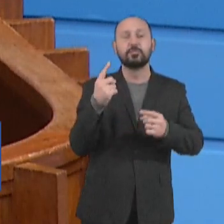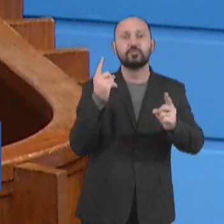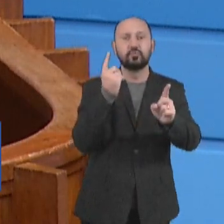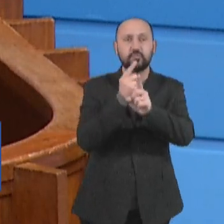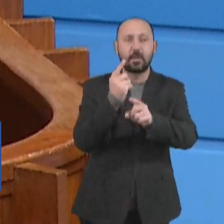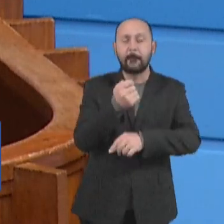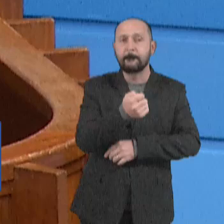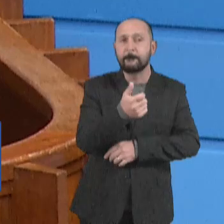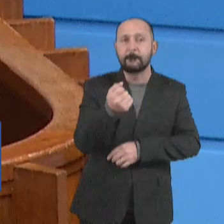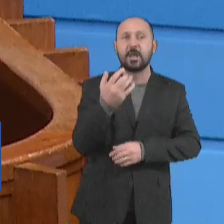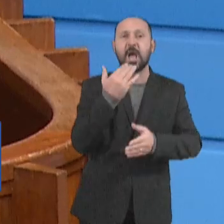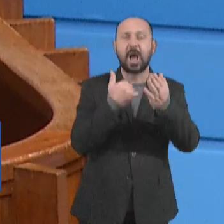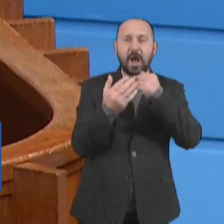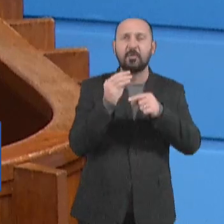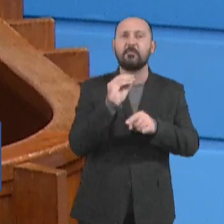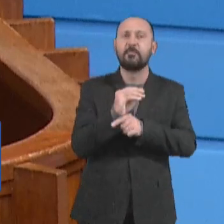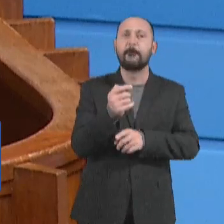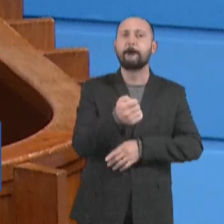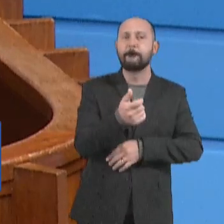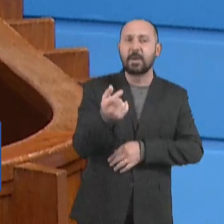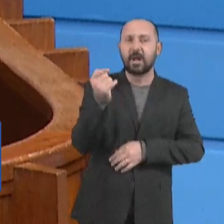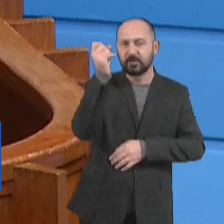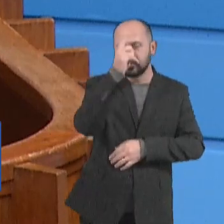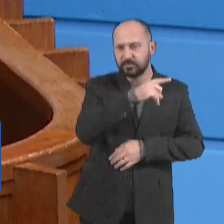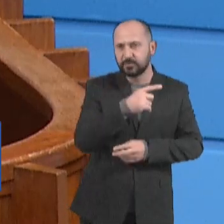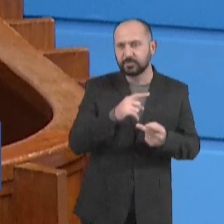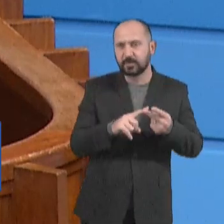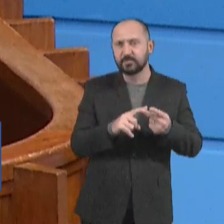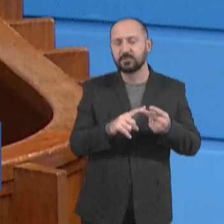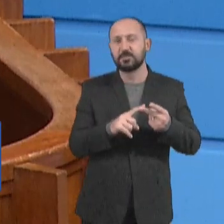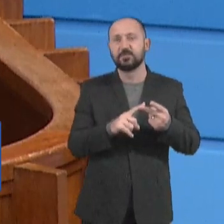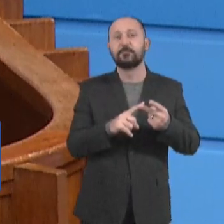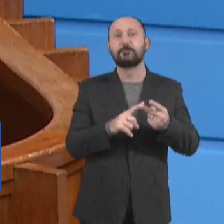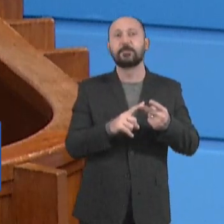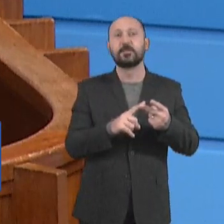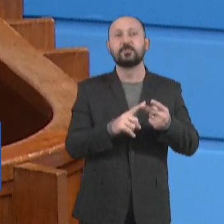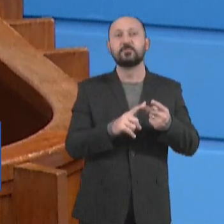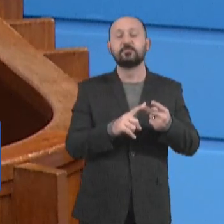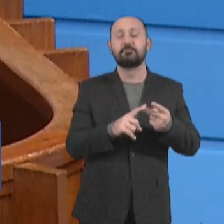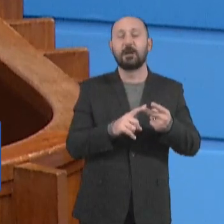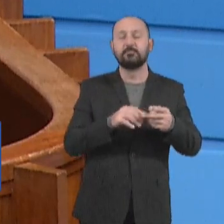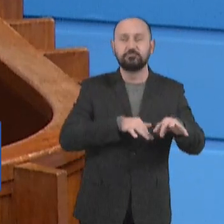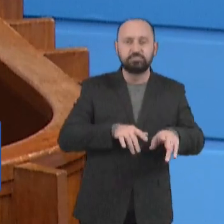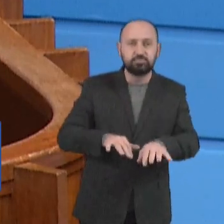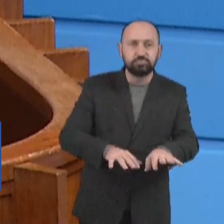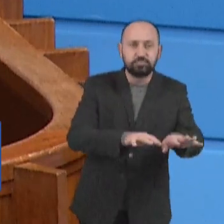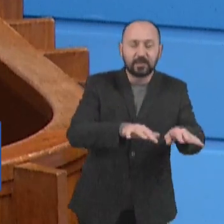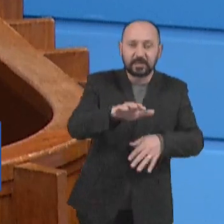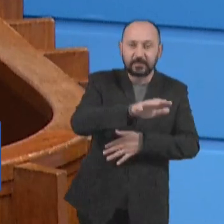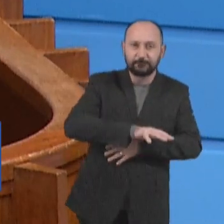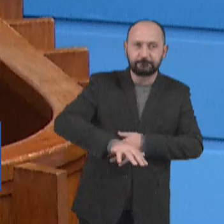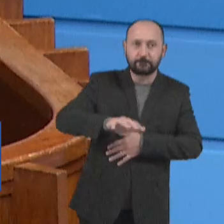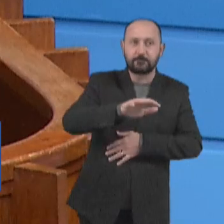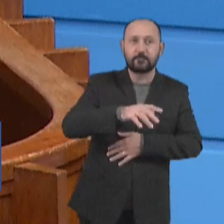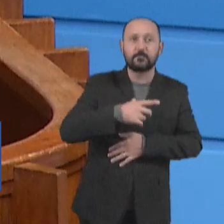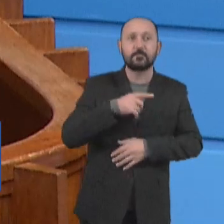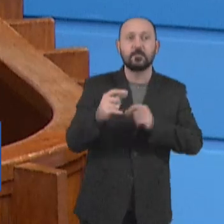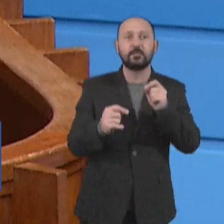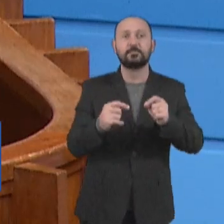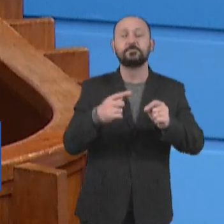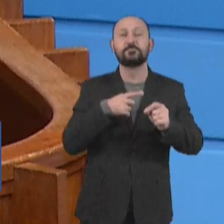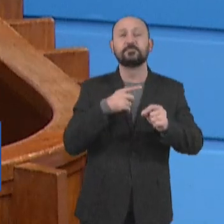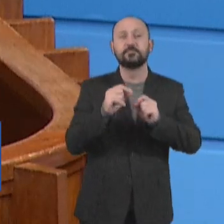poucos, mas a falta de alimento, a dificuldade de locomoção naquelas áreas